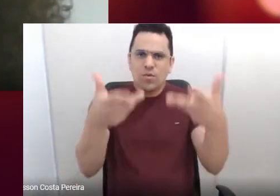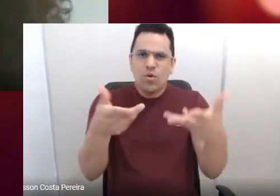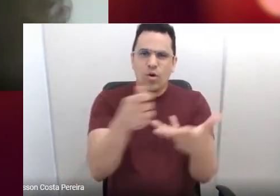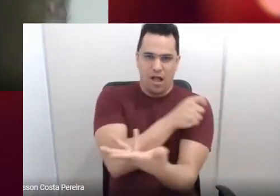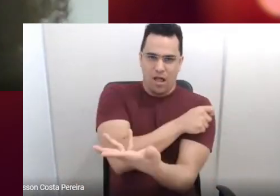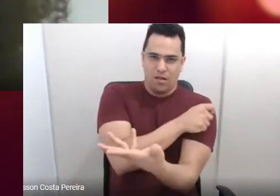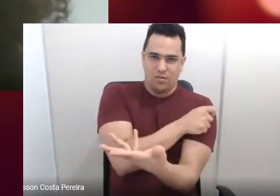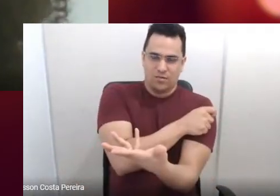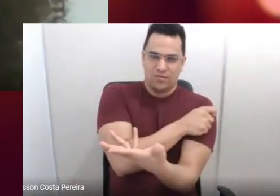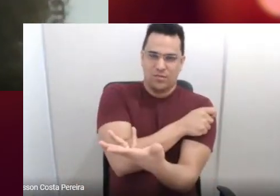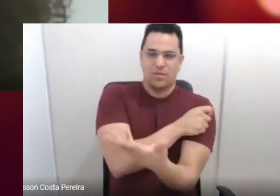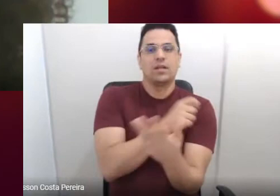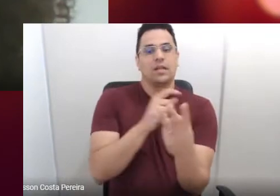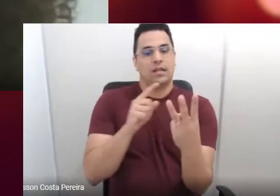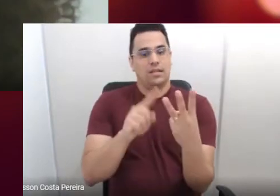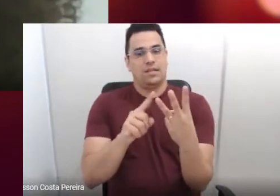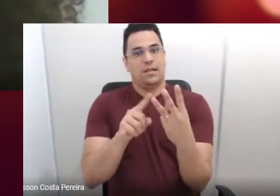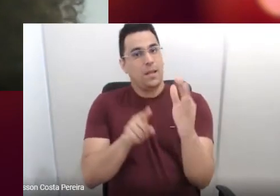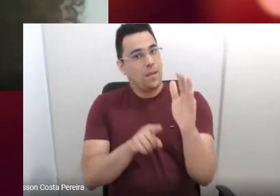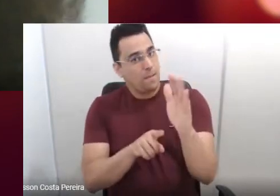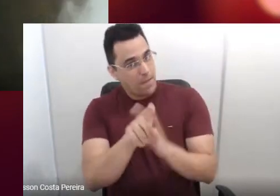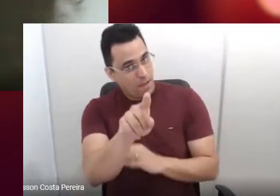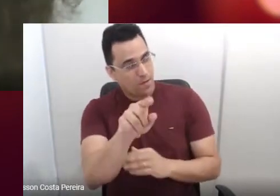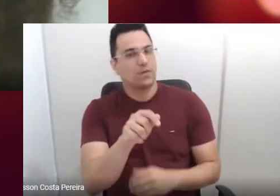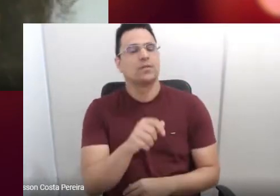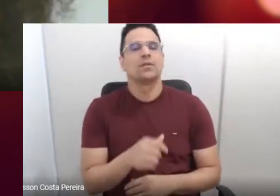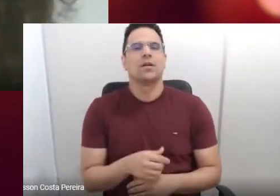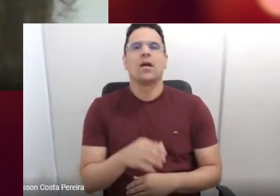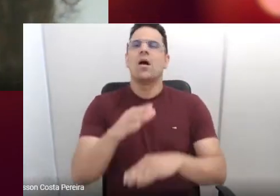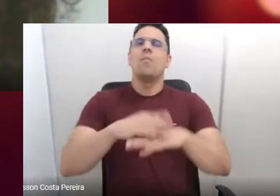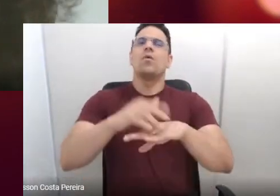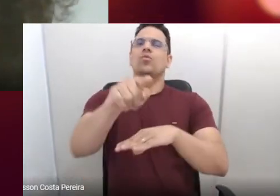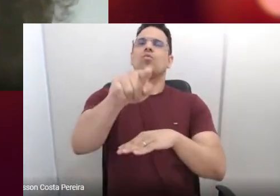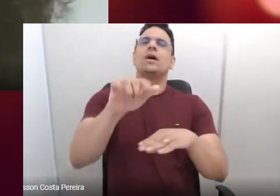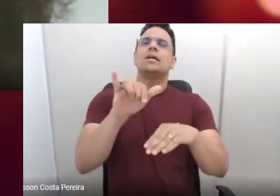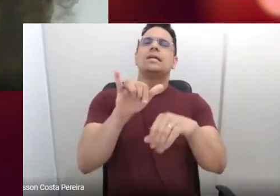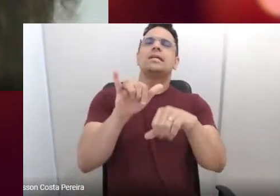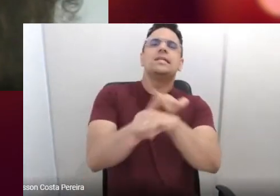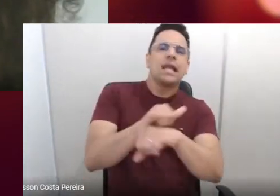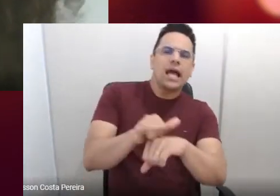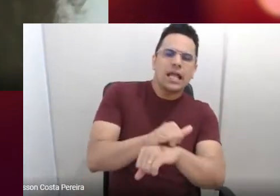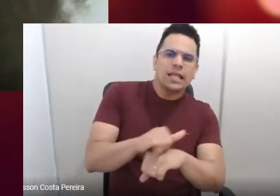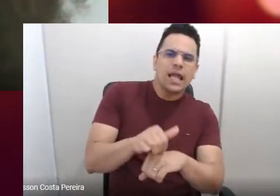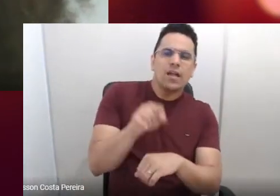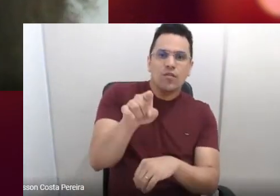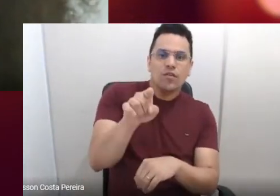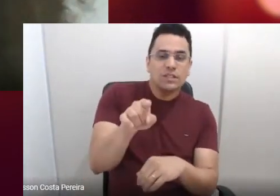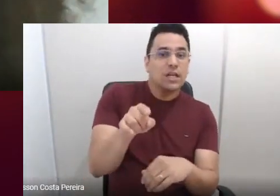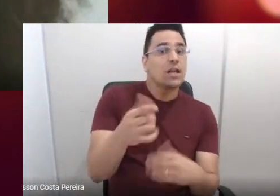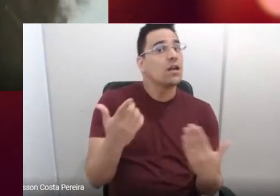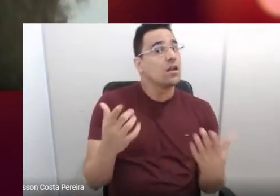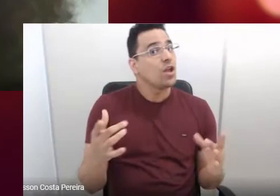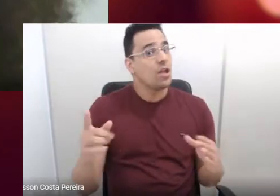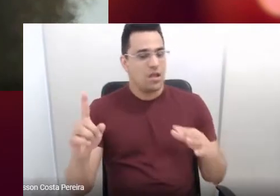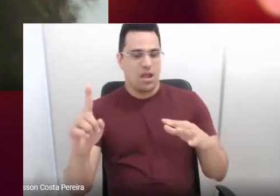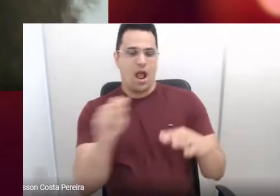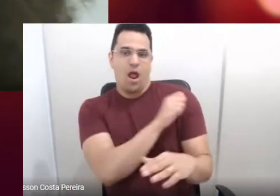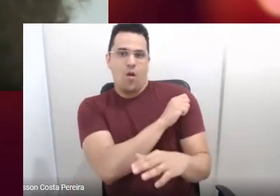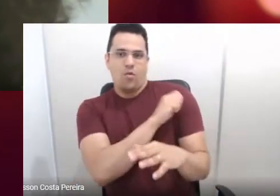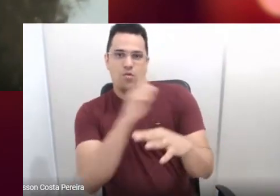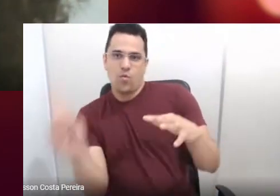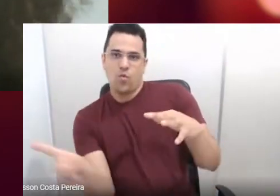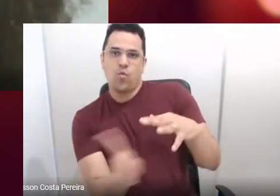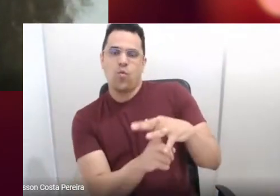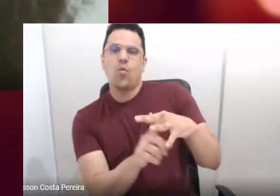dos discentes, e é o tema da nossa terceira questão, que é: quais estratégias foram adotadas para a inclusão